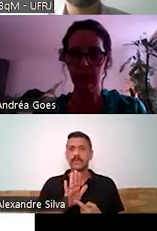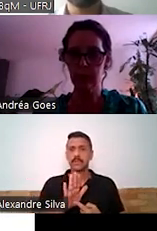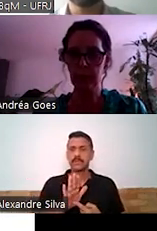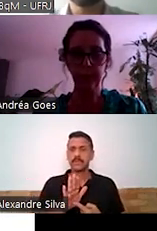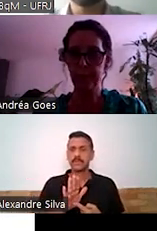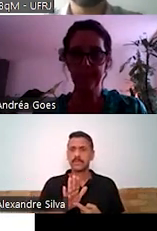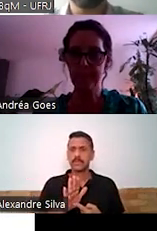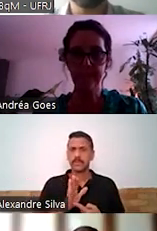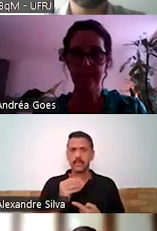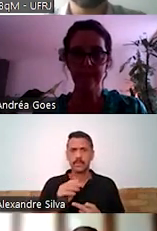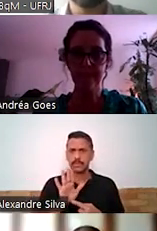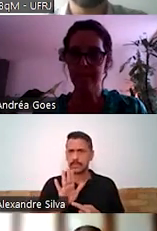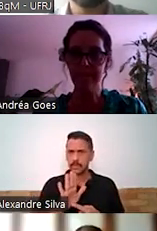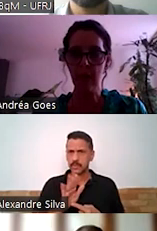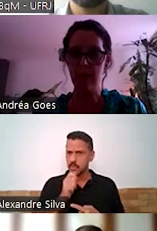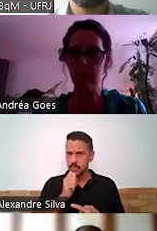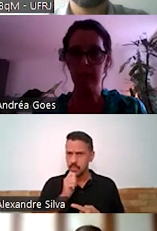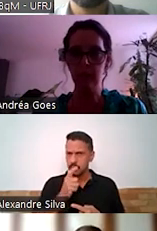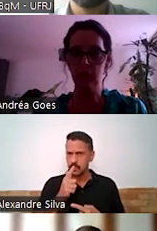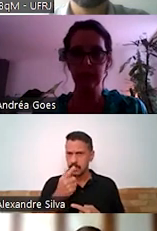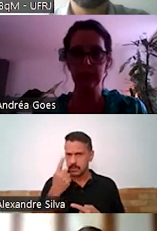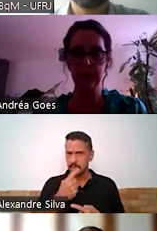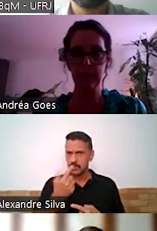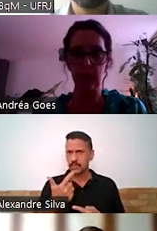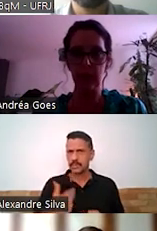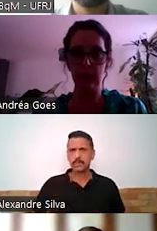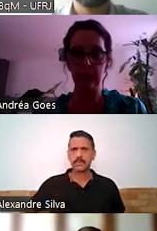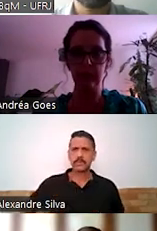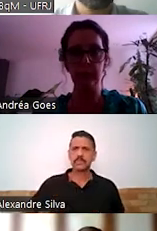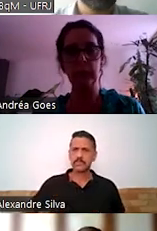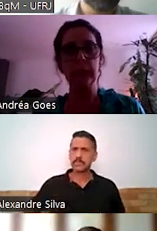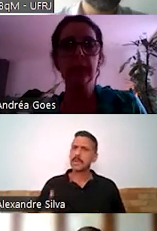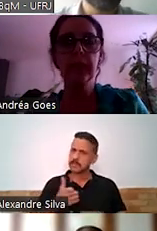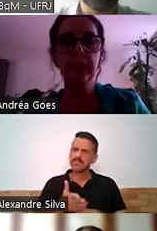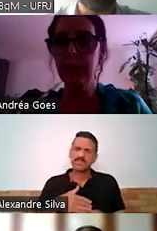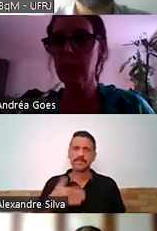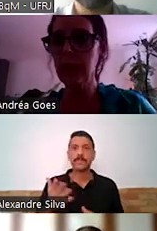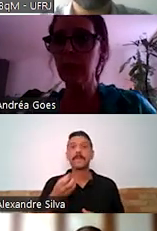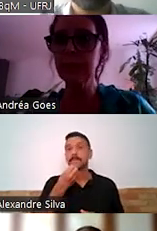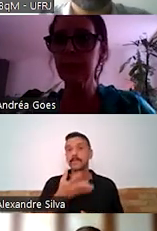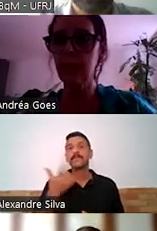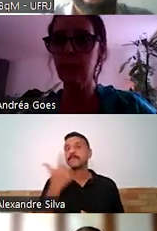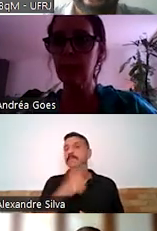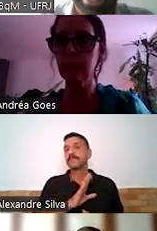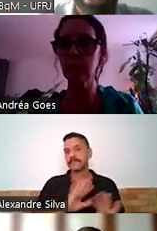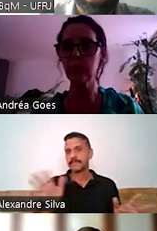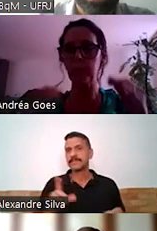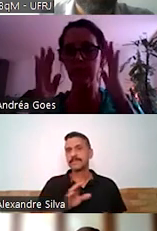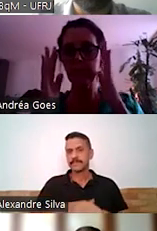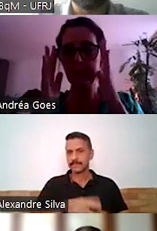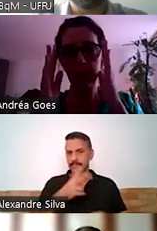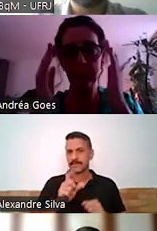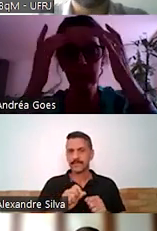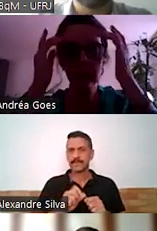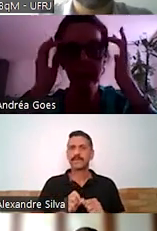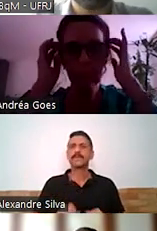as fotos, as nossas imagens? Não, eu acessei o cálice. Bom, Tá. deixa aí com você então, Então, tá? beleza, tá Pode